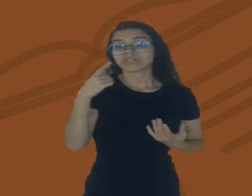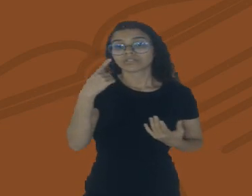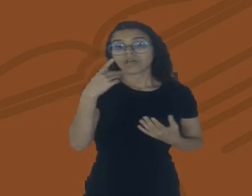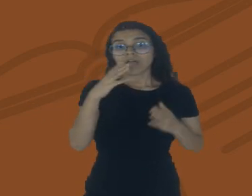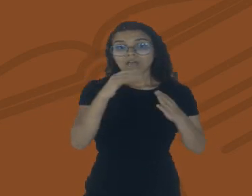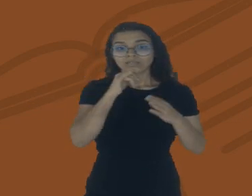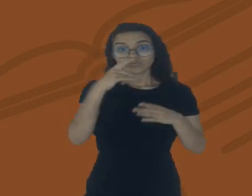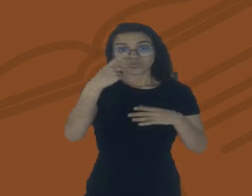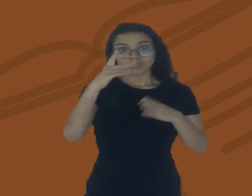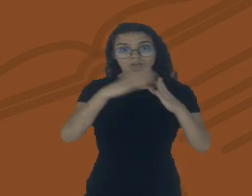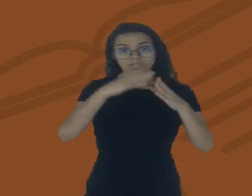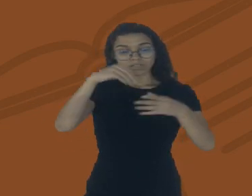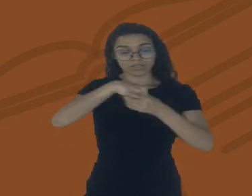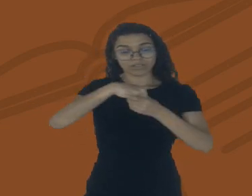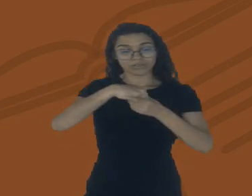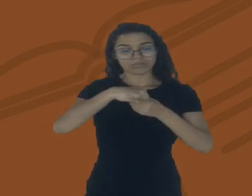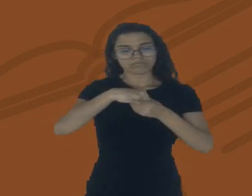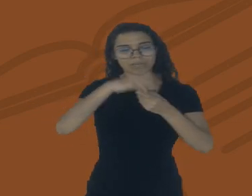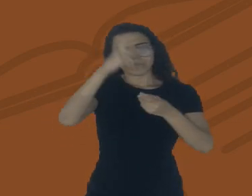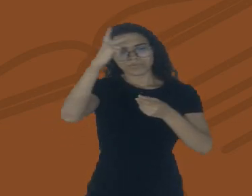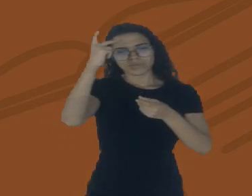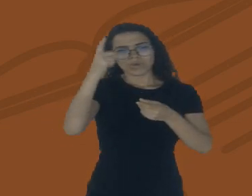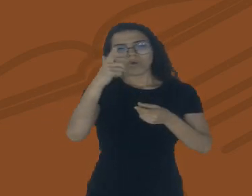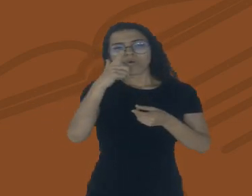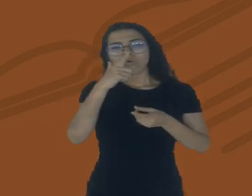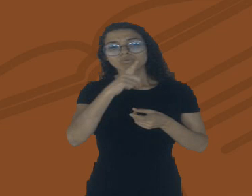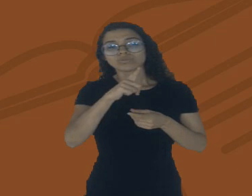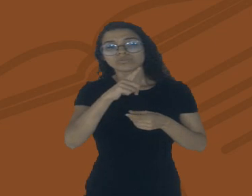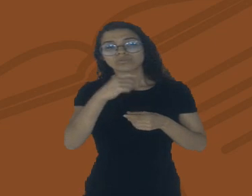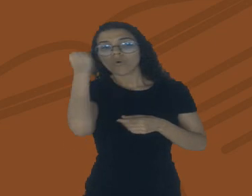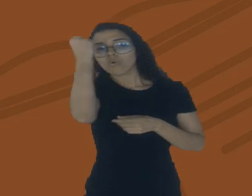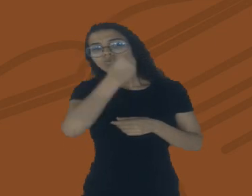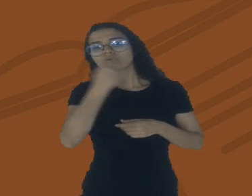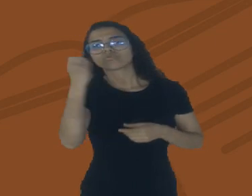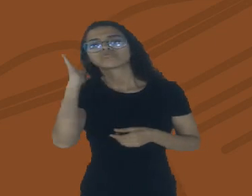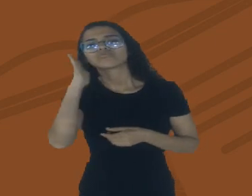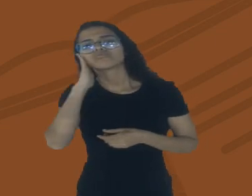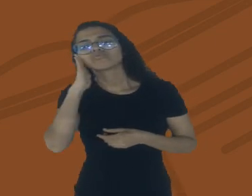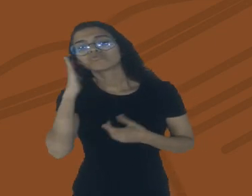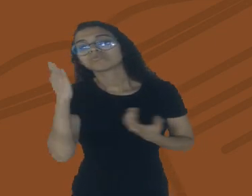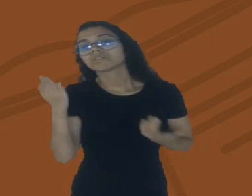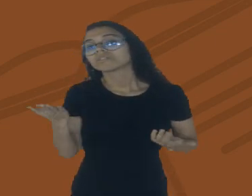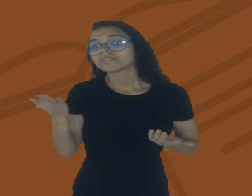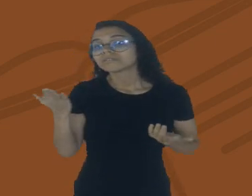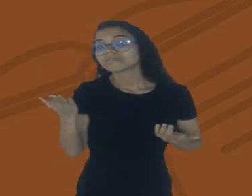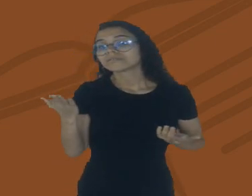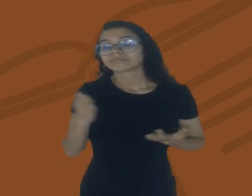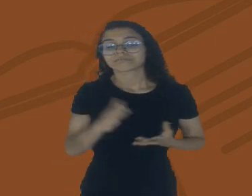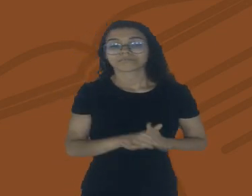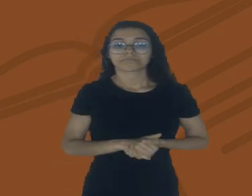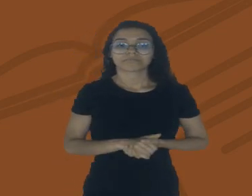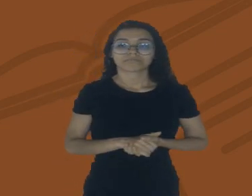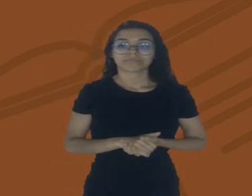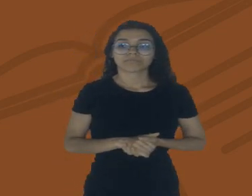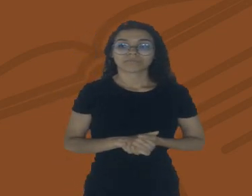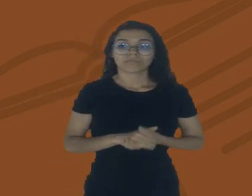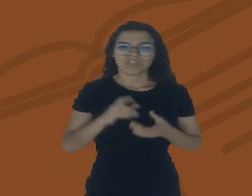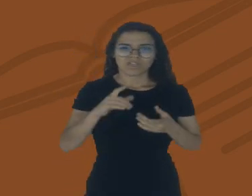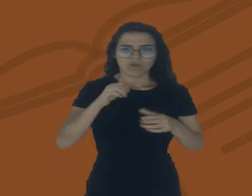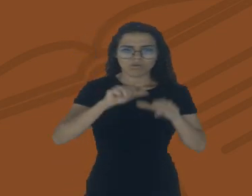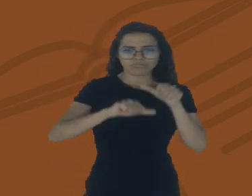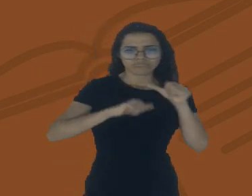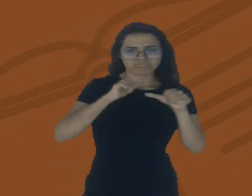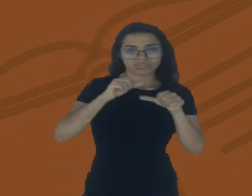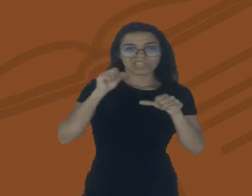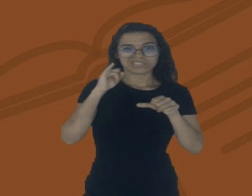casa que realmente não conseguiram dormir essa quantidade necessária do sono? Houve alteração de